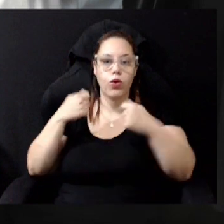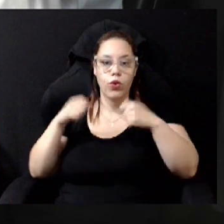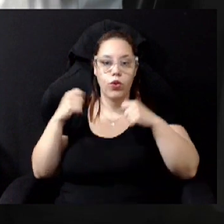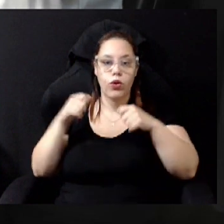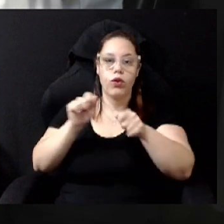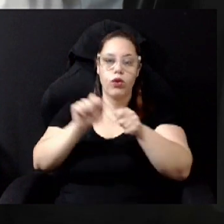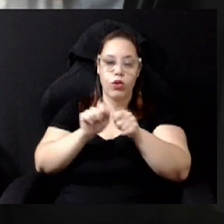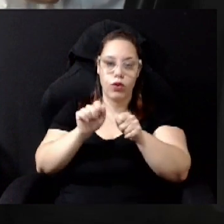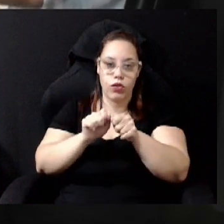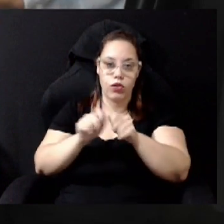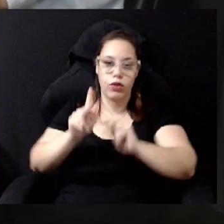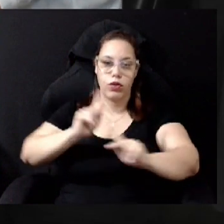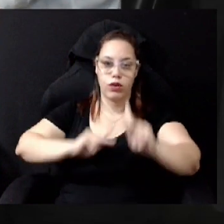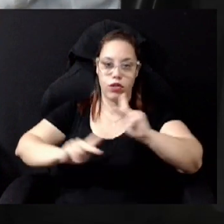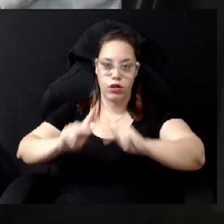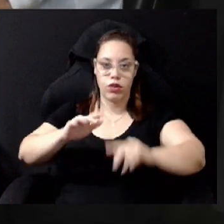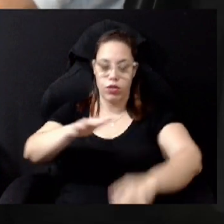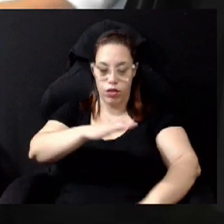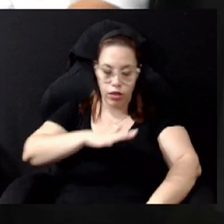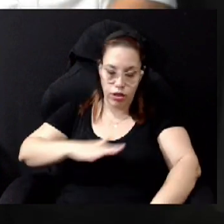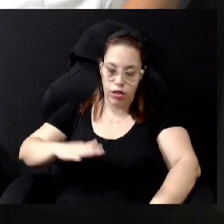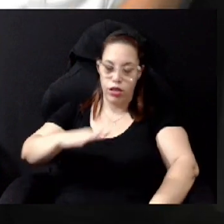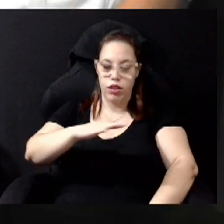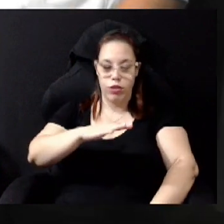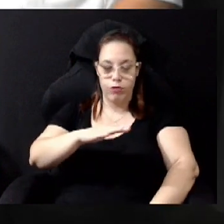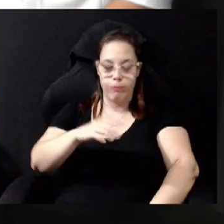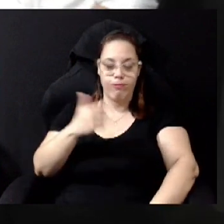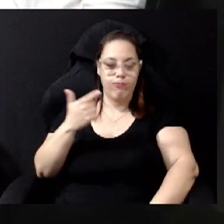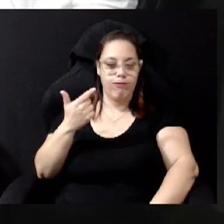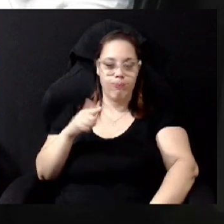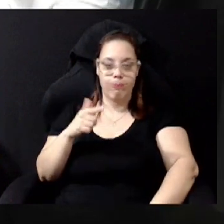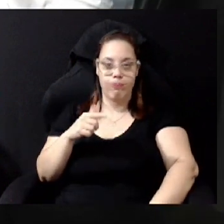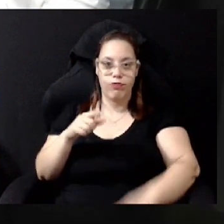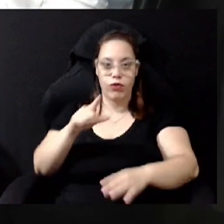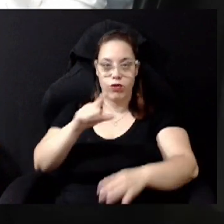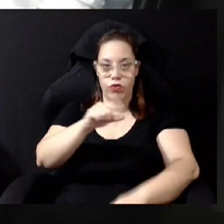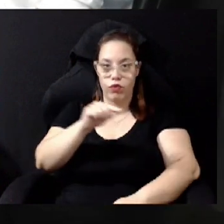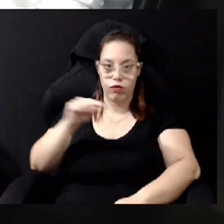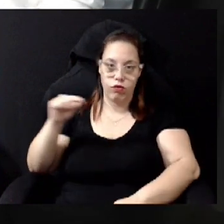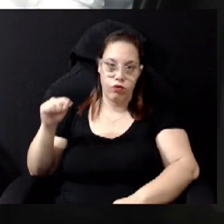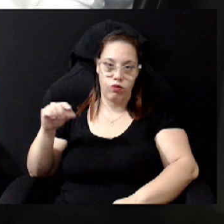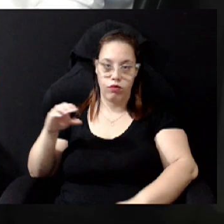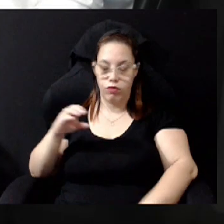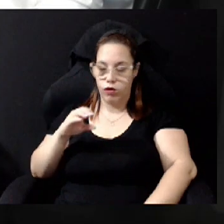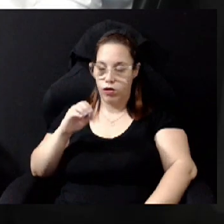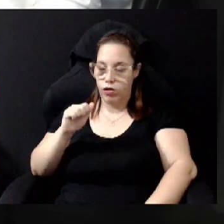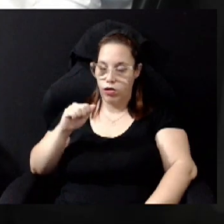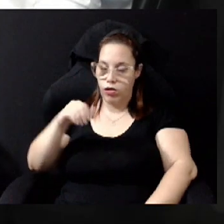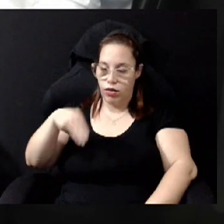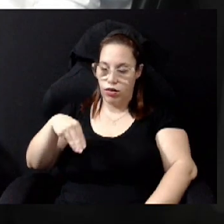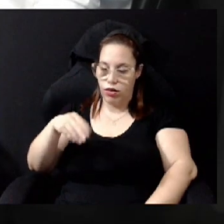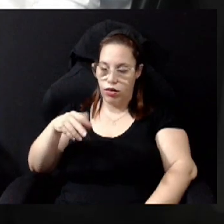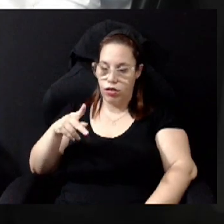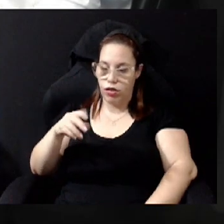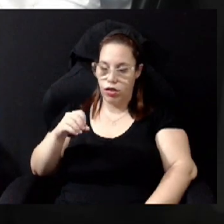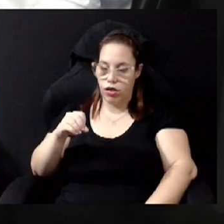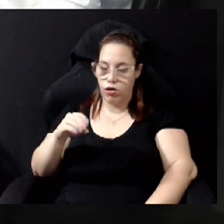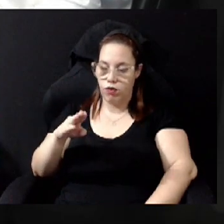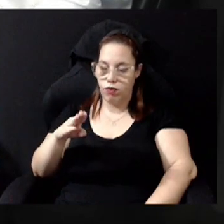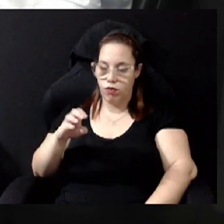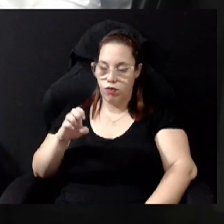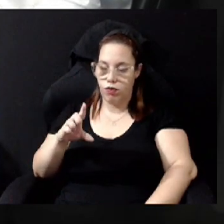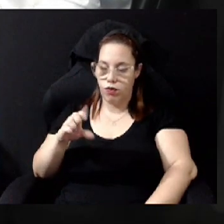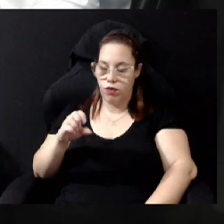população daquela região não precise exatamente sair do Campo Belo, do Fernanda, do Domingos, para fazer, por exemplo, um curso